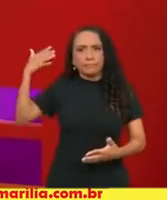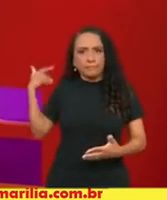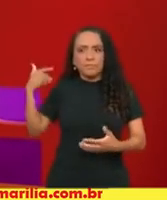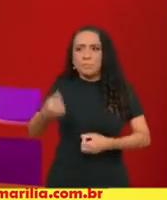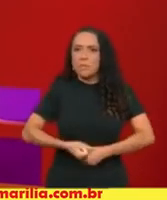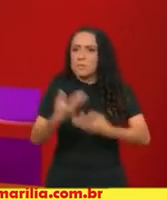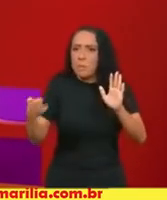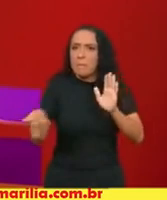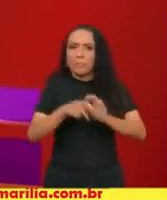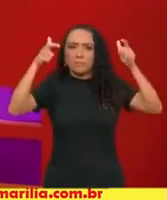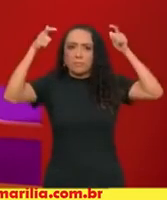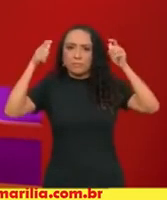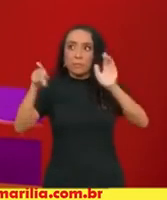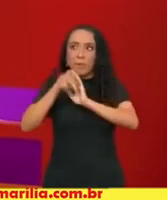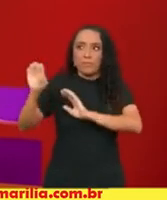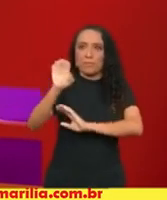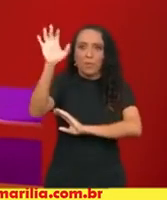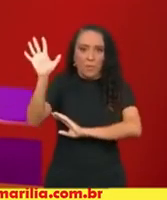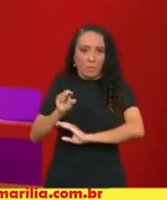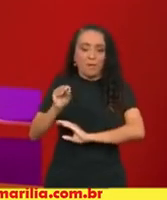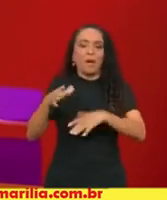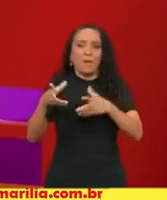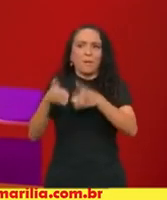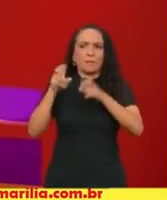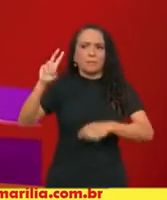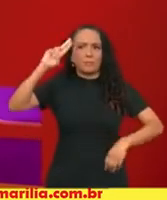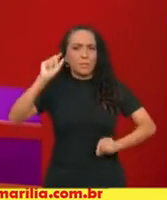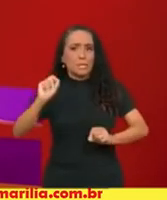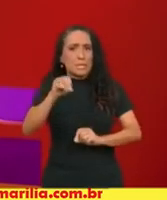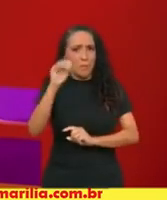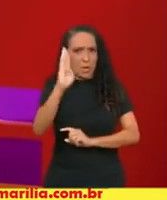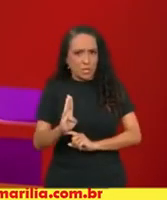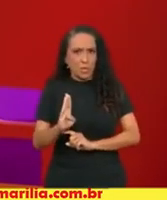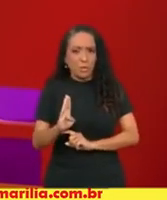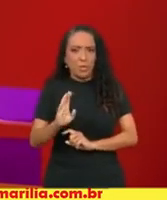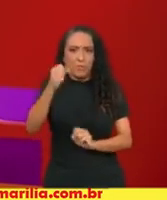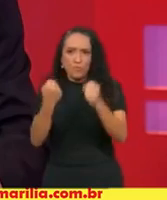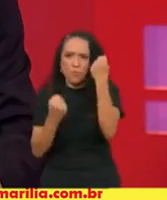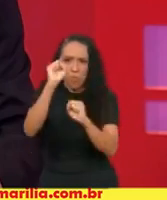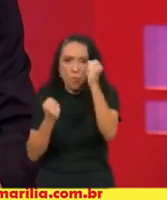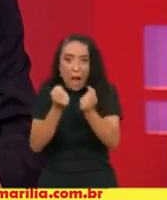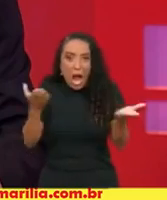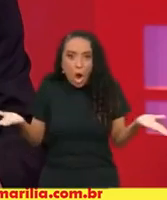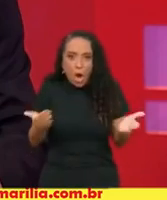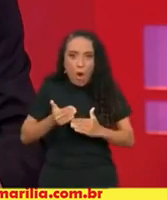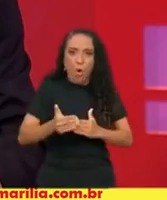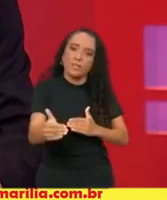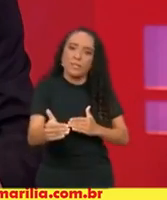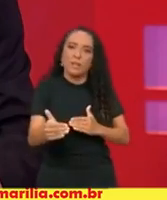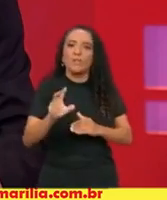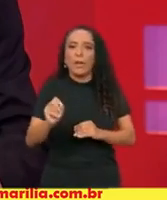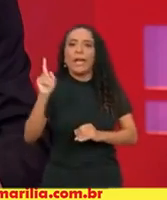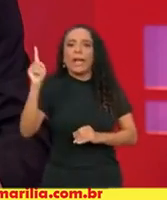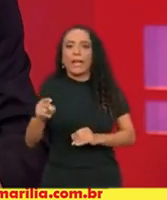pura dos imperialismos europeus. Então, a percepção do Exército é a seguinte: se o Brasil não se industrializar agora, a gente virará